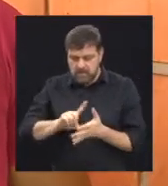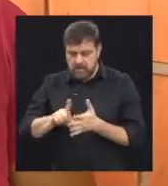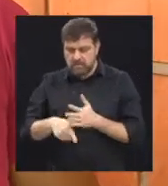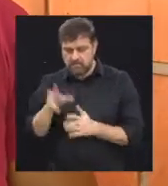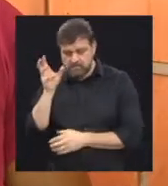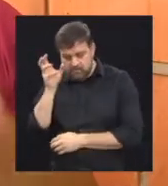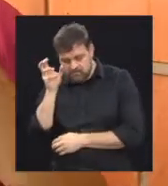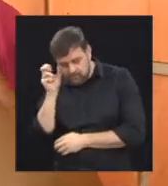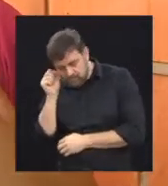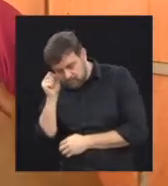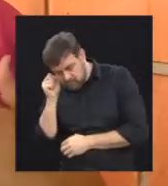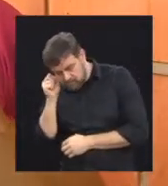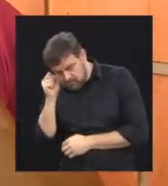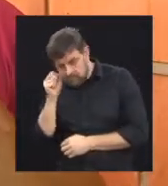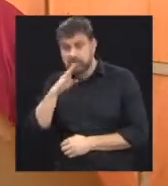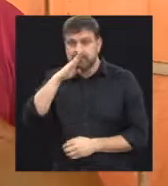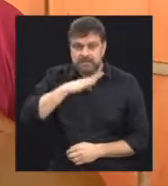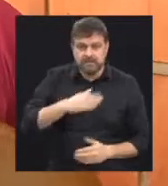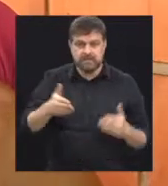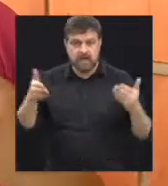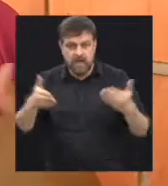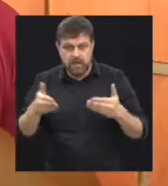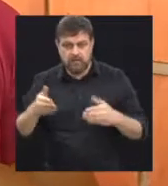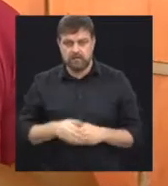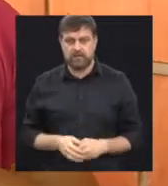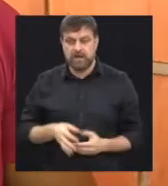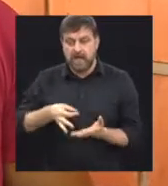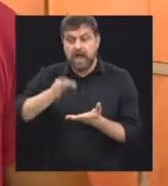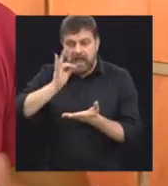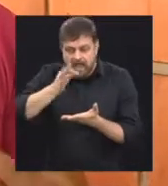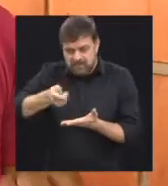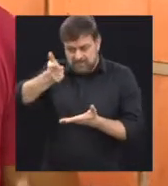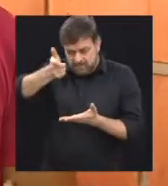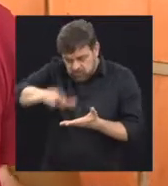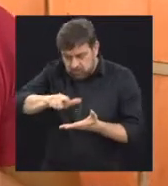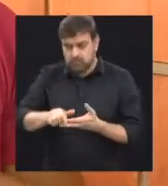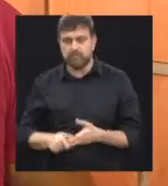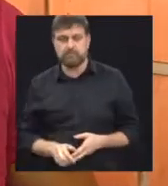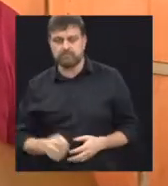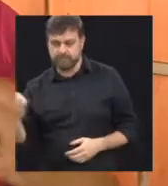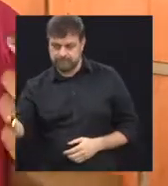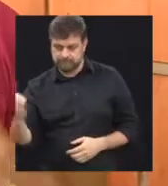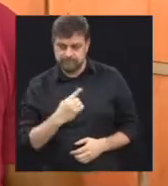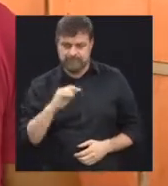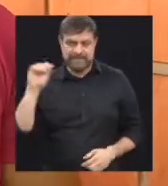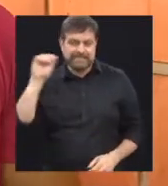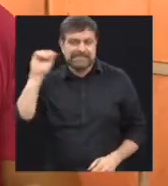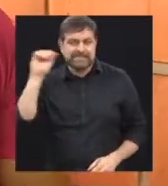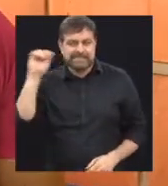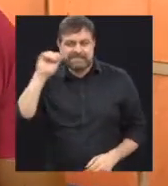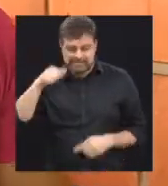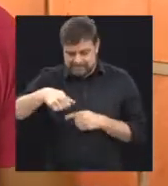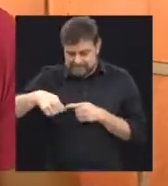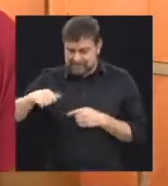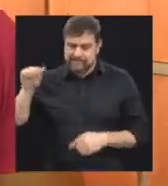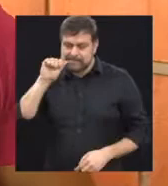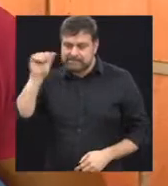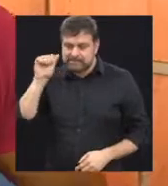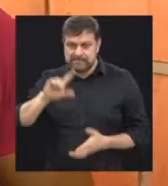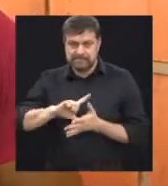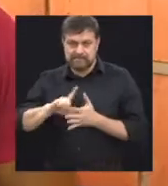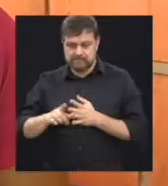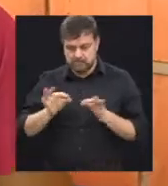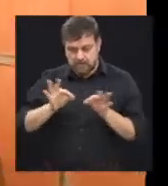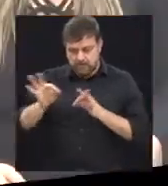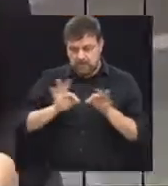soninho. Agora na hora da tarde eles tomam um café da tarde, voltam, escovam dentes, se arrumam e vão embora